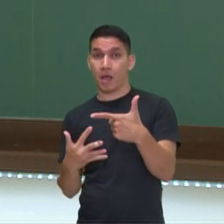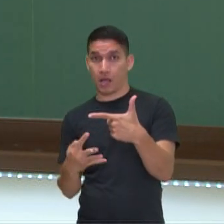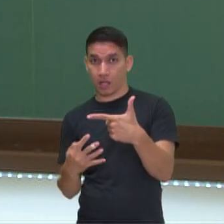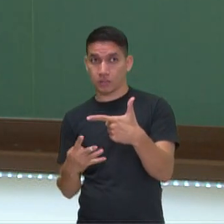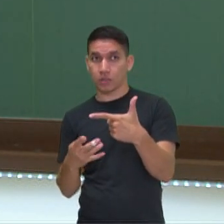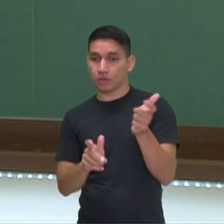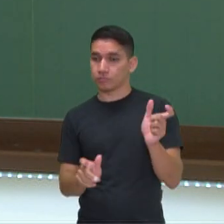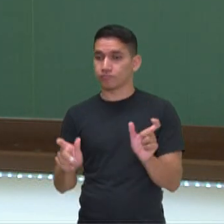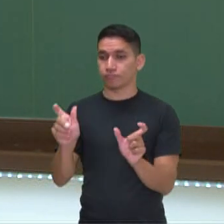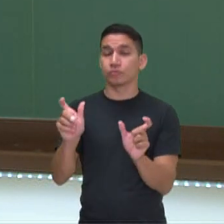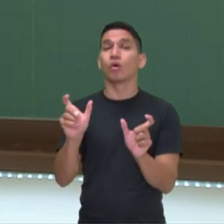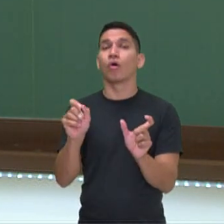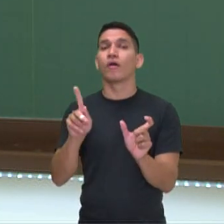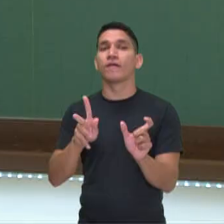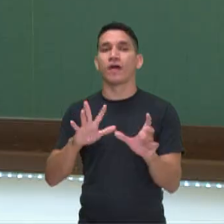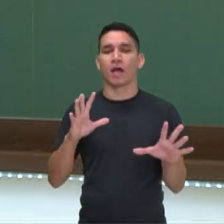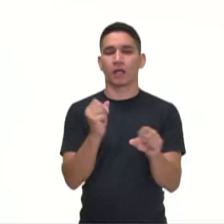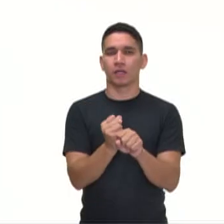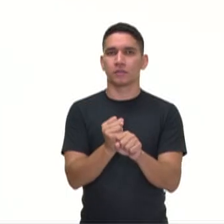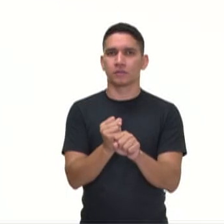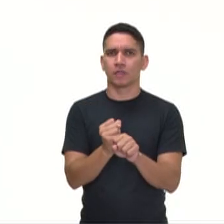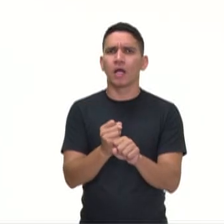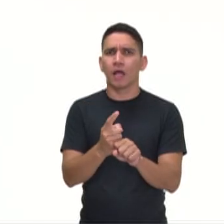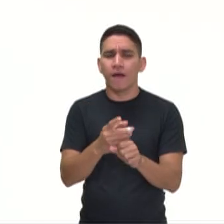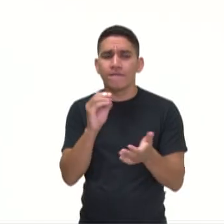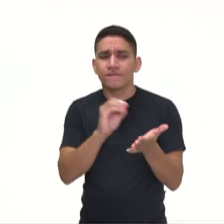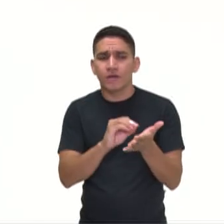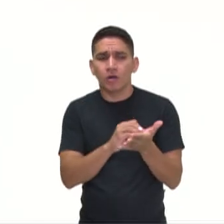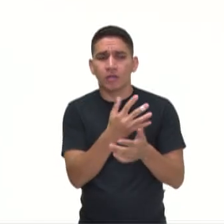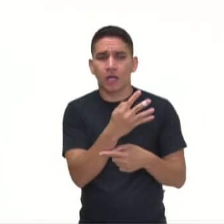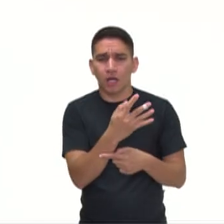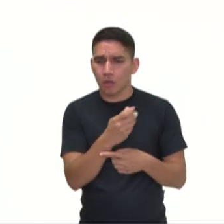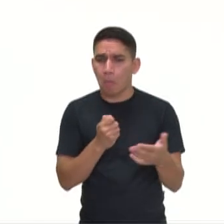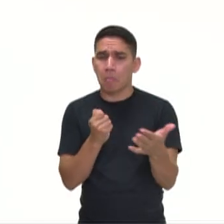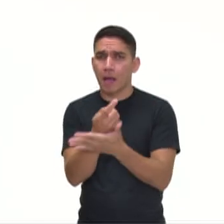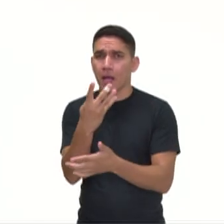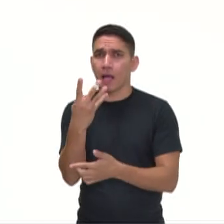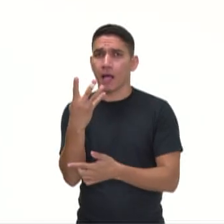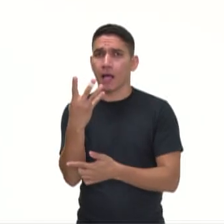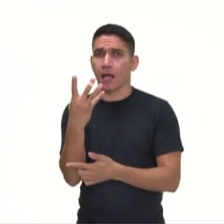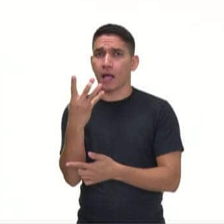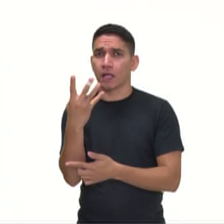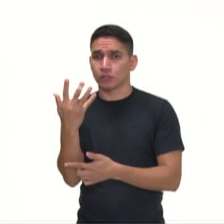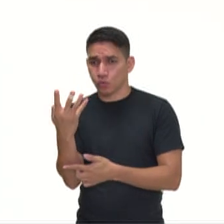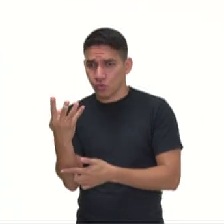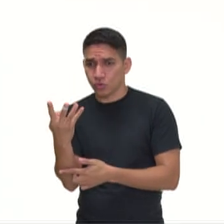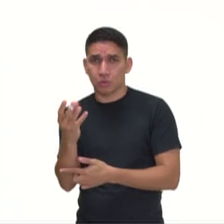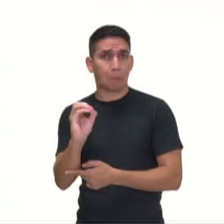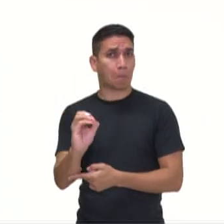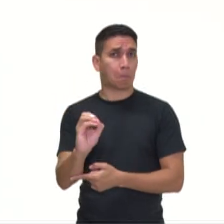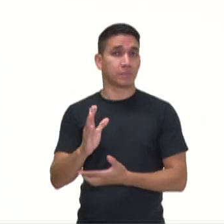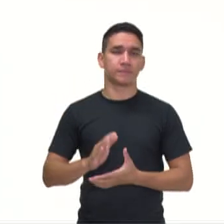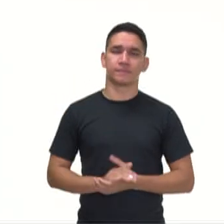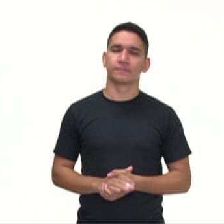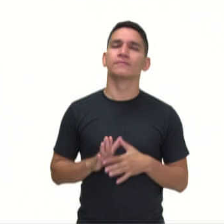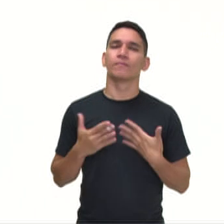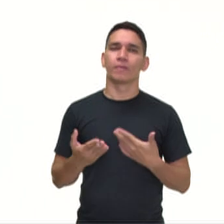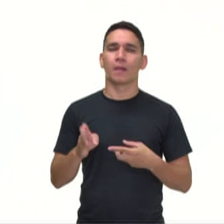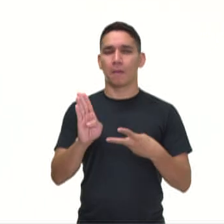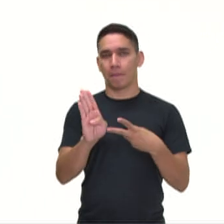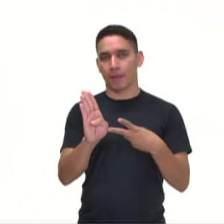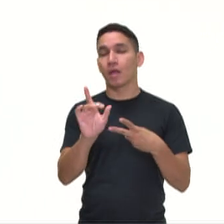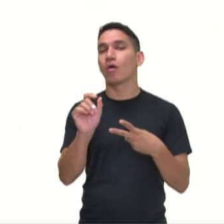agora eu resolvo a soma. Devo 14, paguei 14, fica zero, ok? Na letra B,